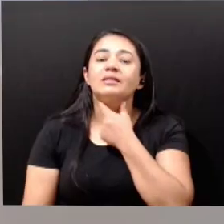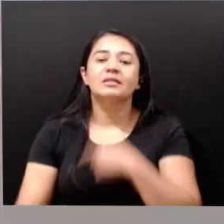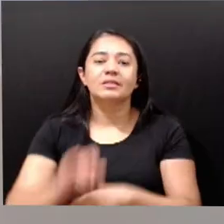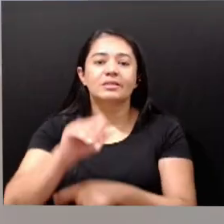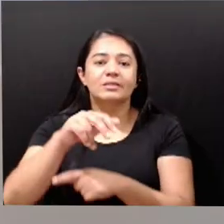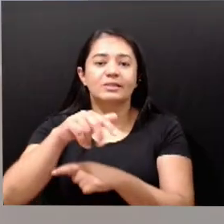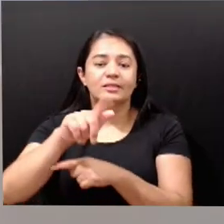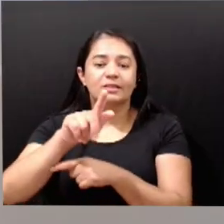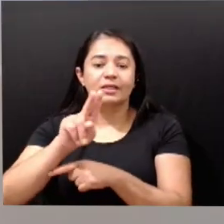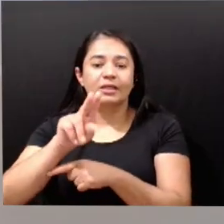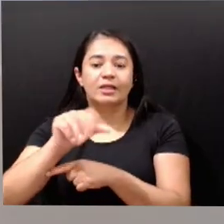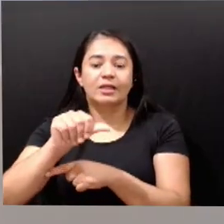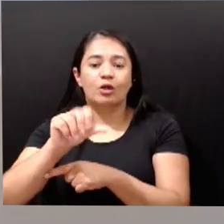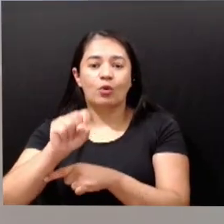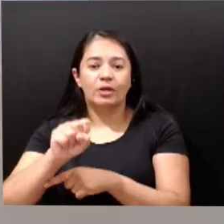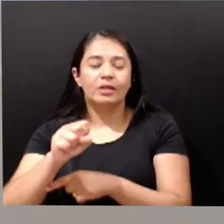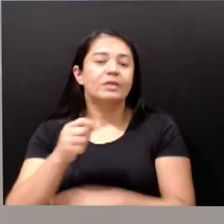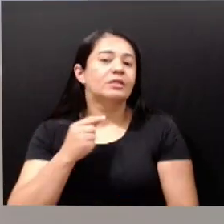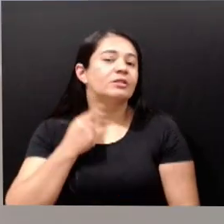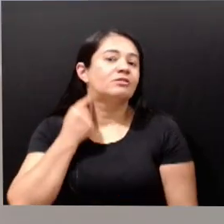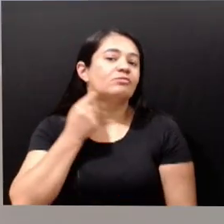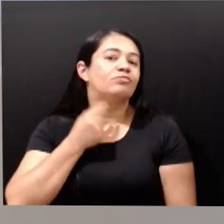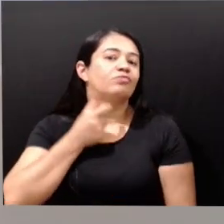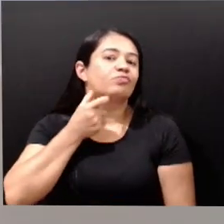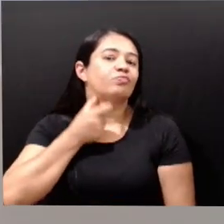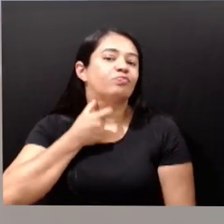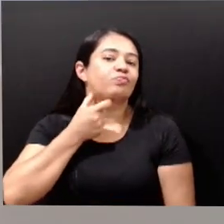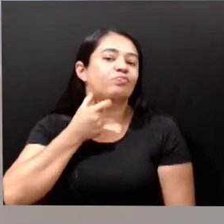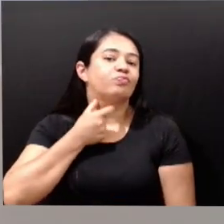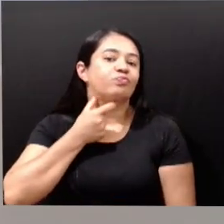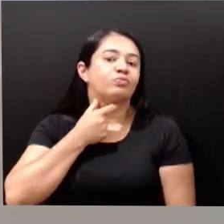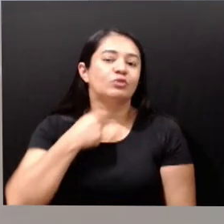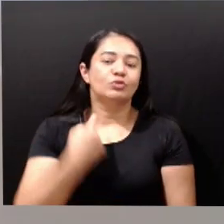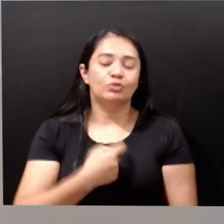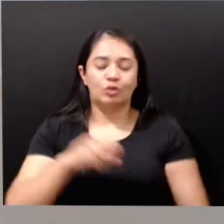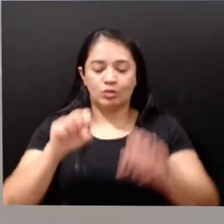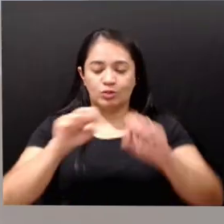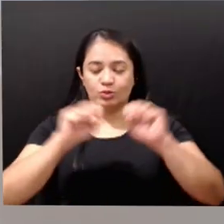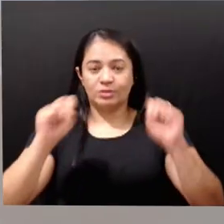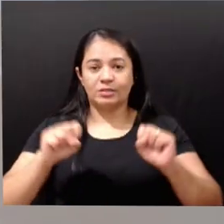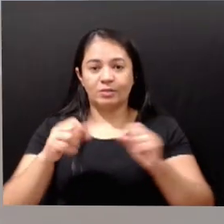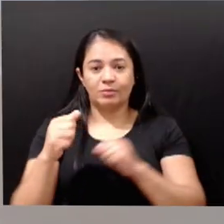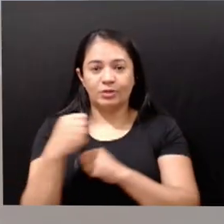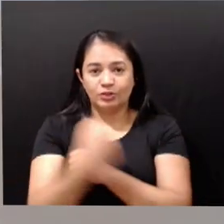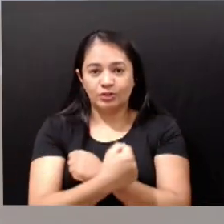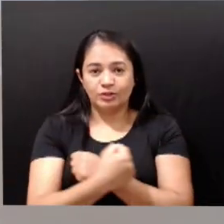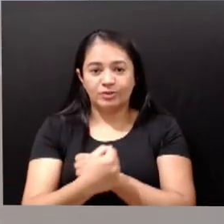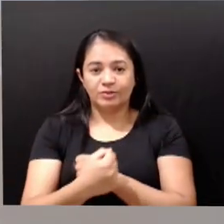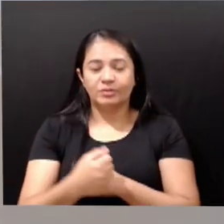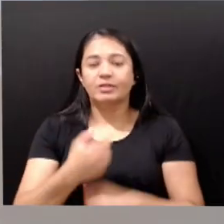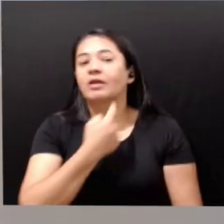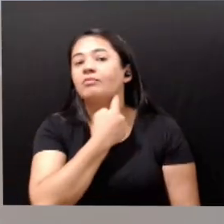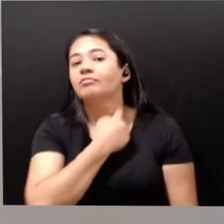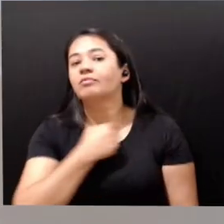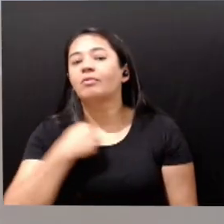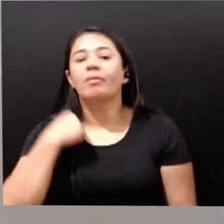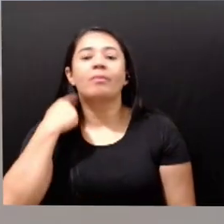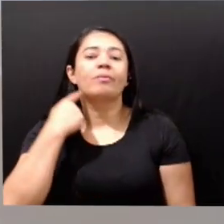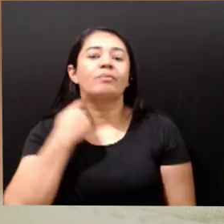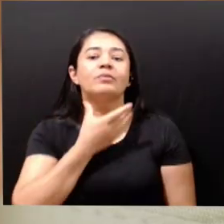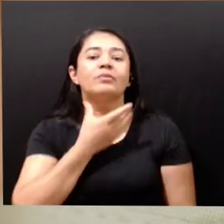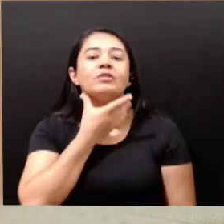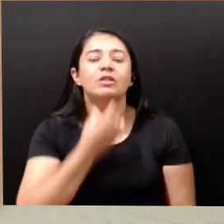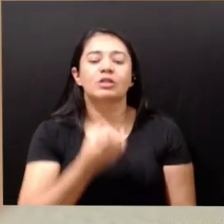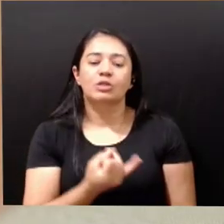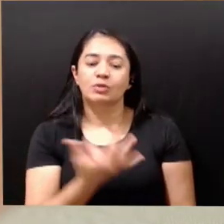né, que o pessoal chama popularmente, que são na realidade estações do nosso sistema de defesa, na região do pescoço, muitas vezes